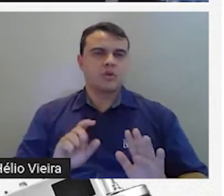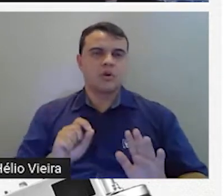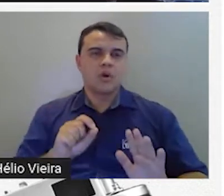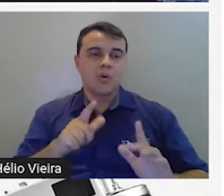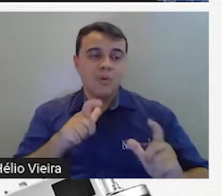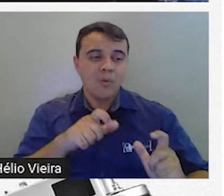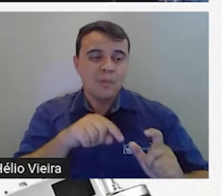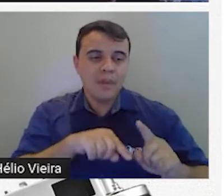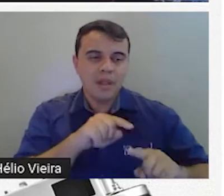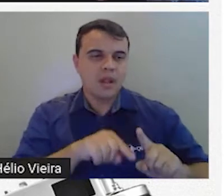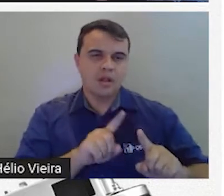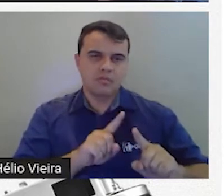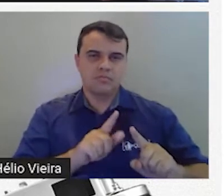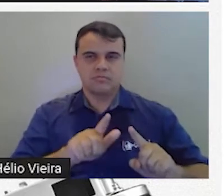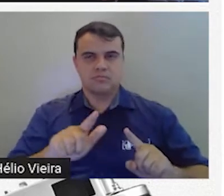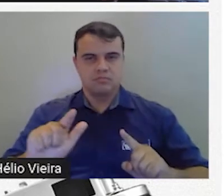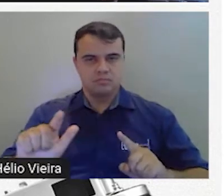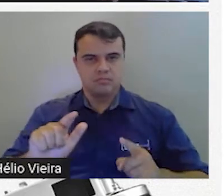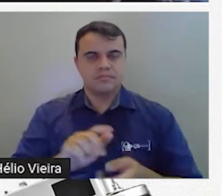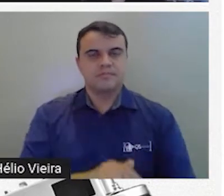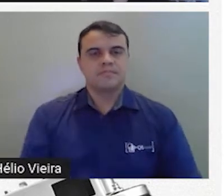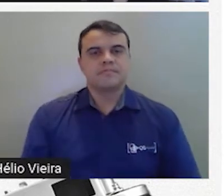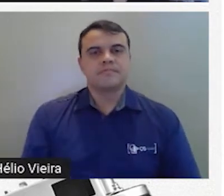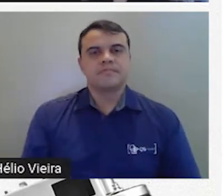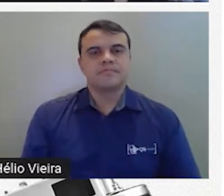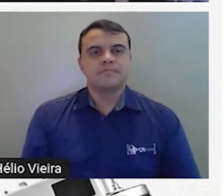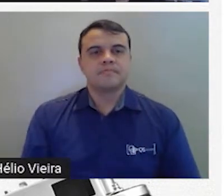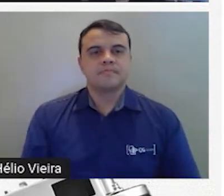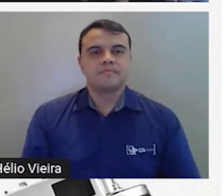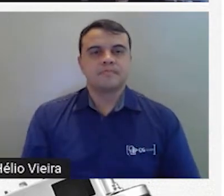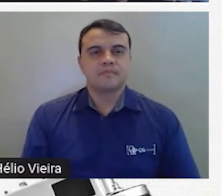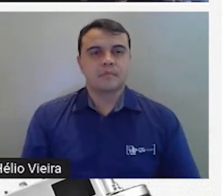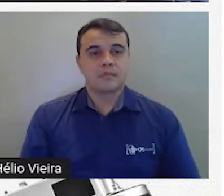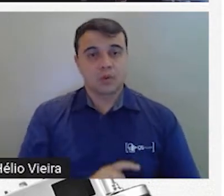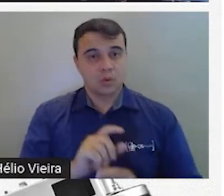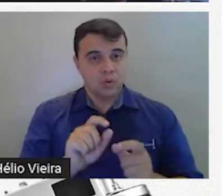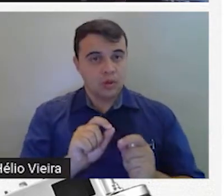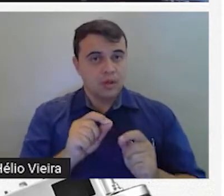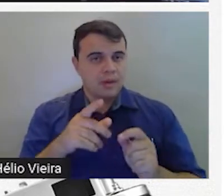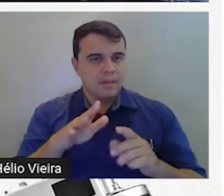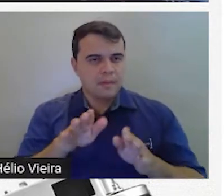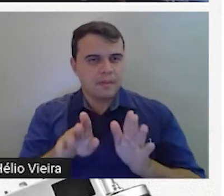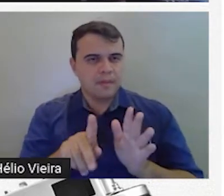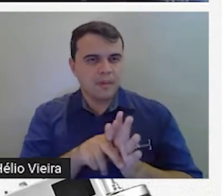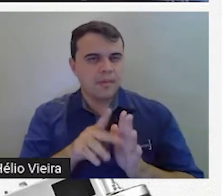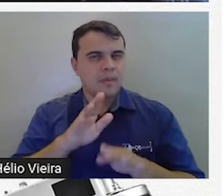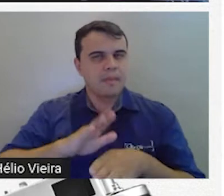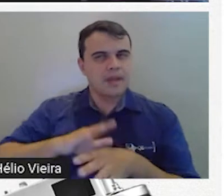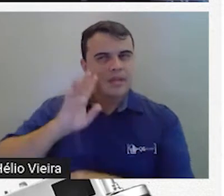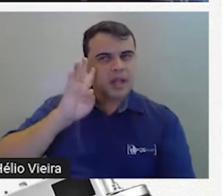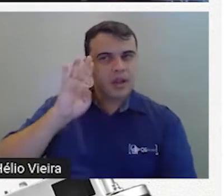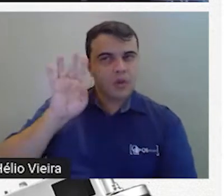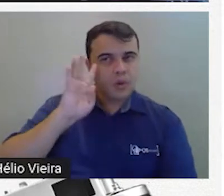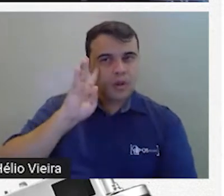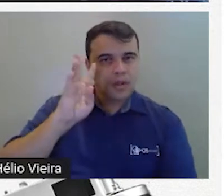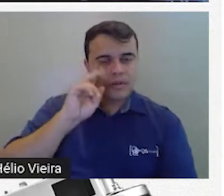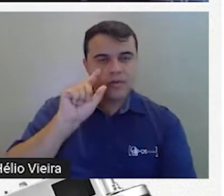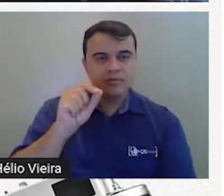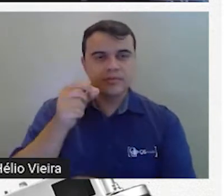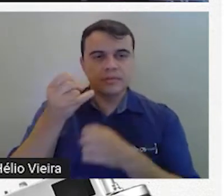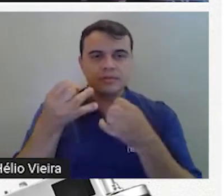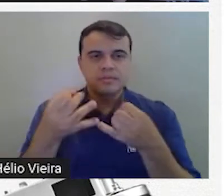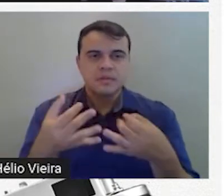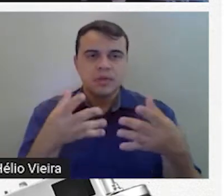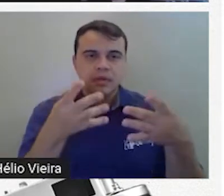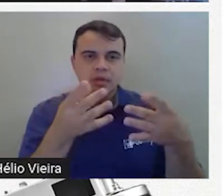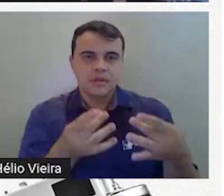equipamento, né? Então, pensando nessa parte mais teórica, nós vamos falar um pouquinho